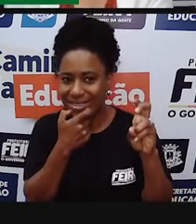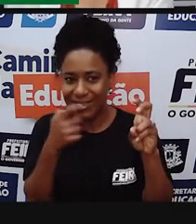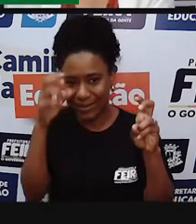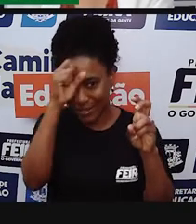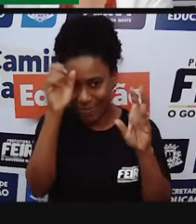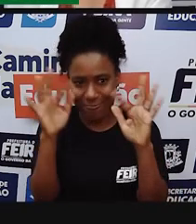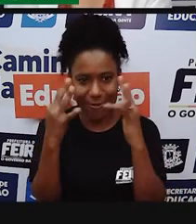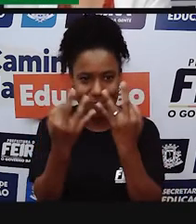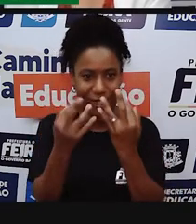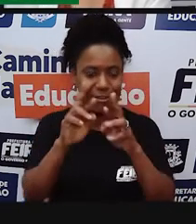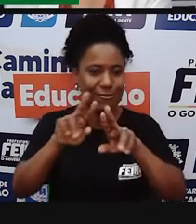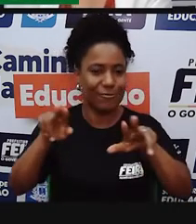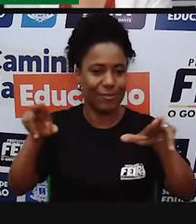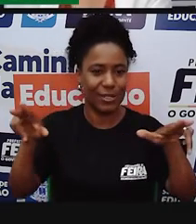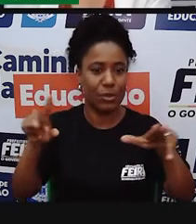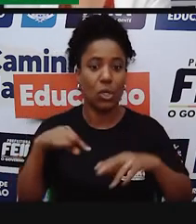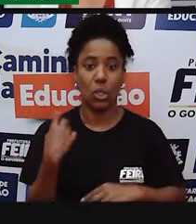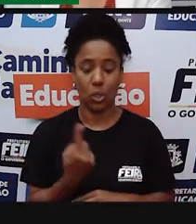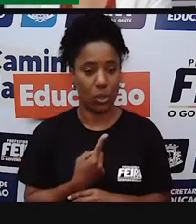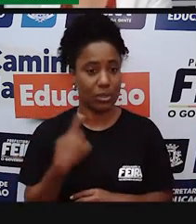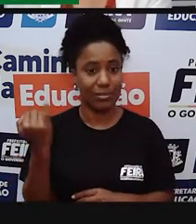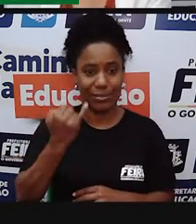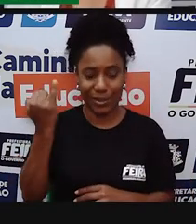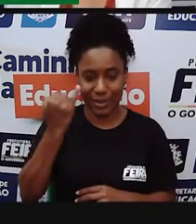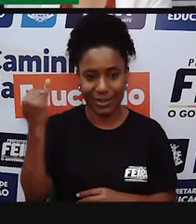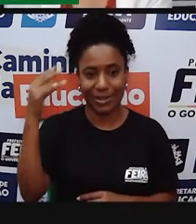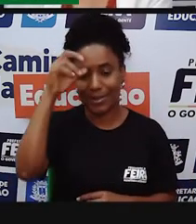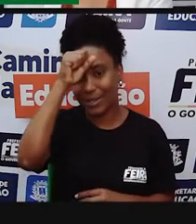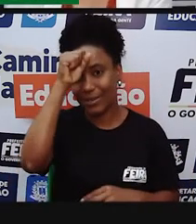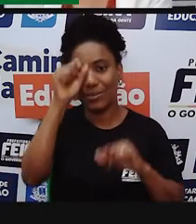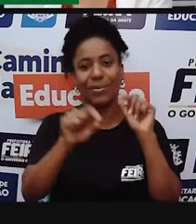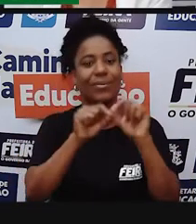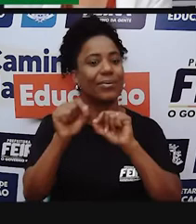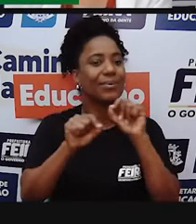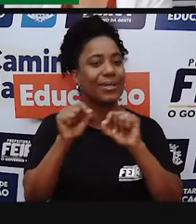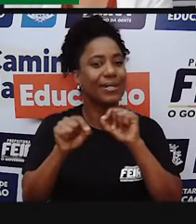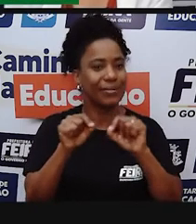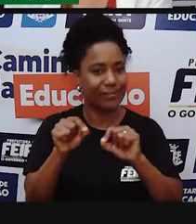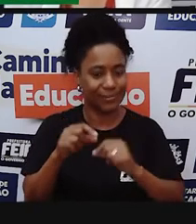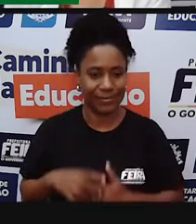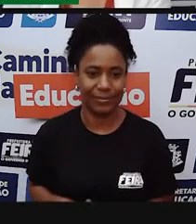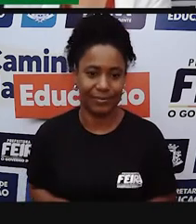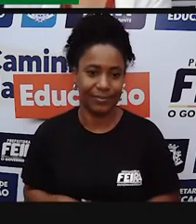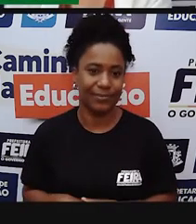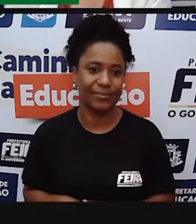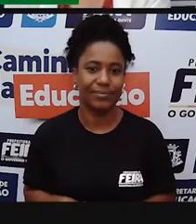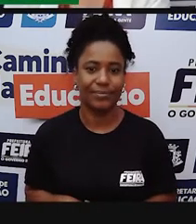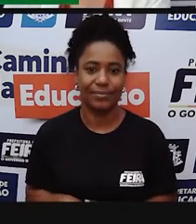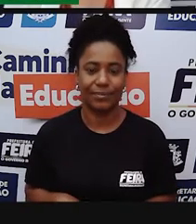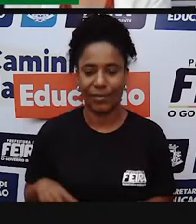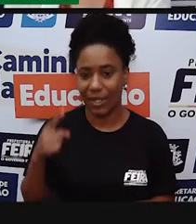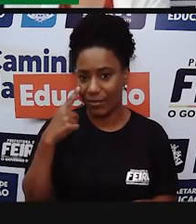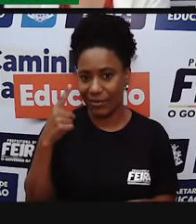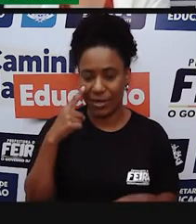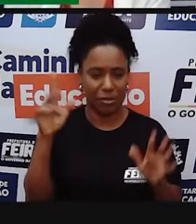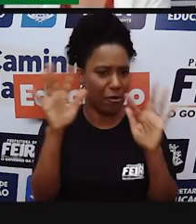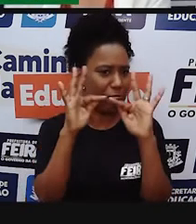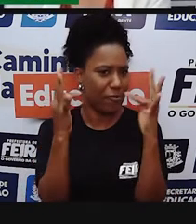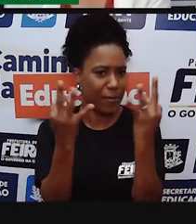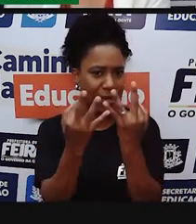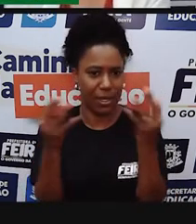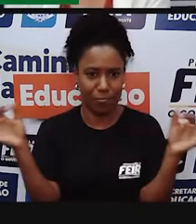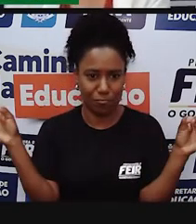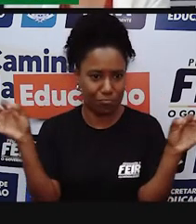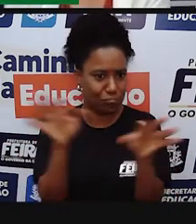mas é importante destacar que nós não estamos aqui fechando fechando os tipos e modelos